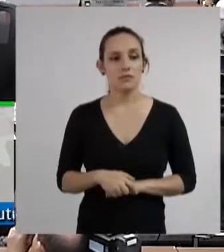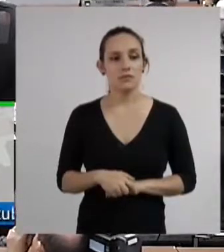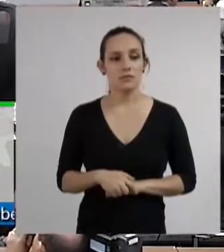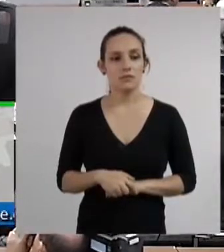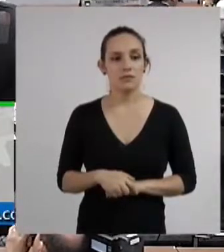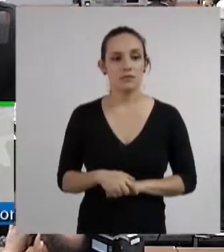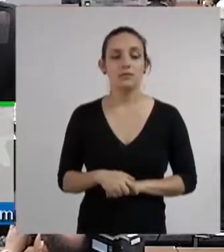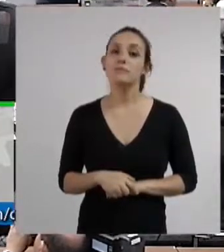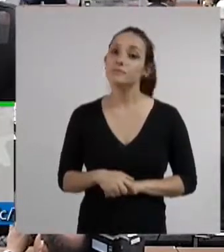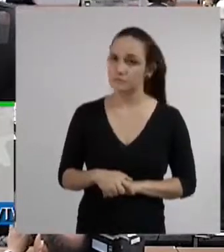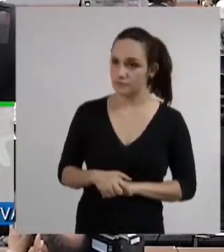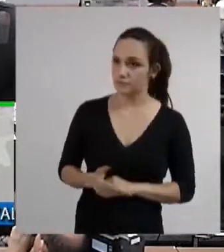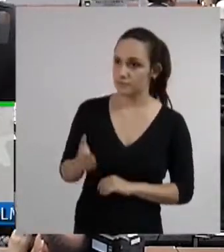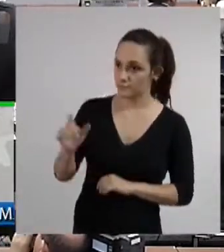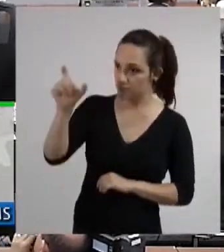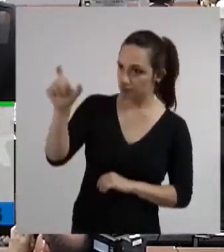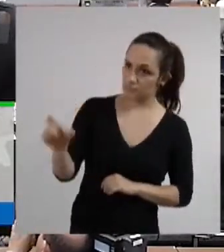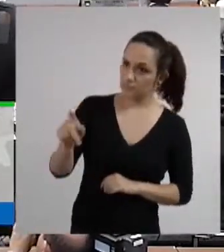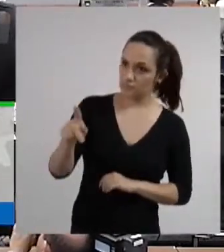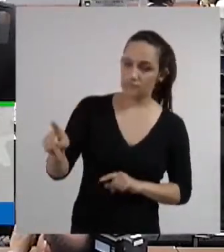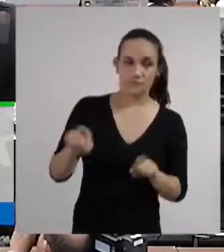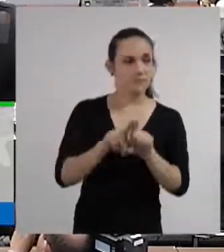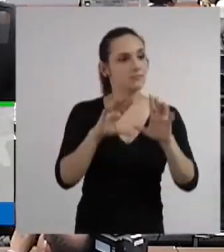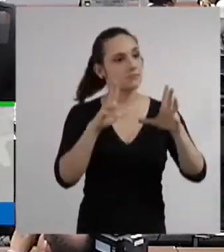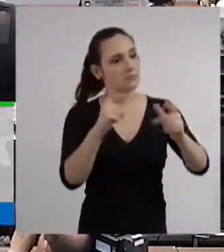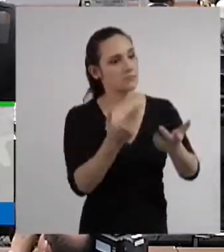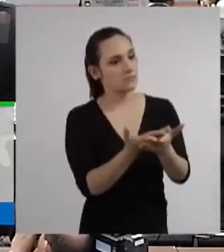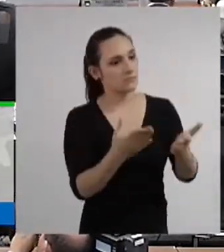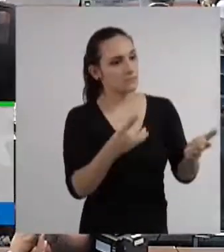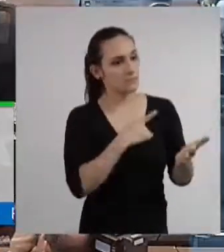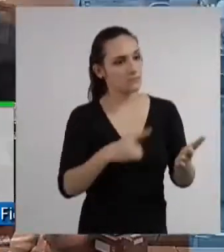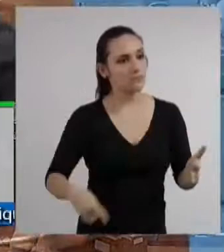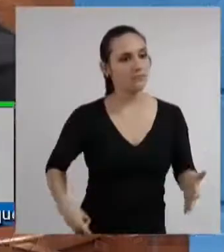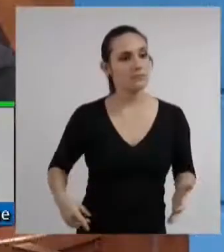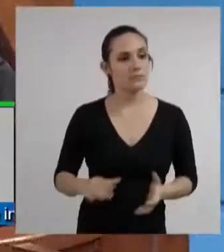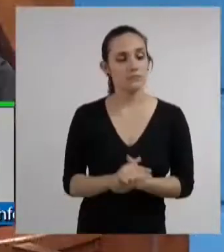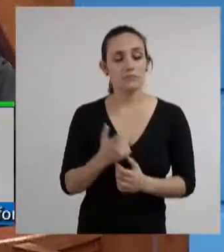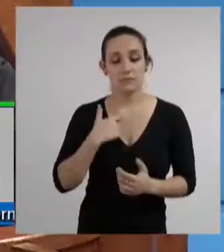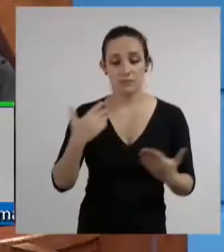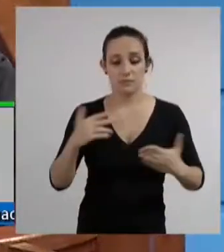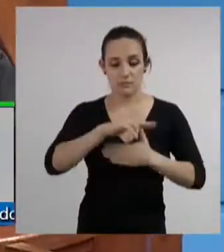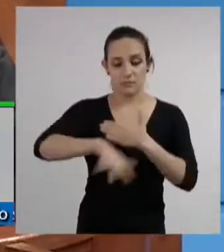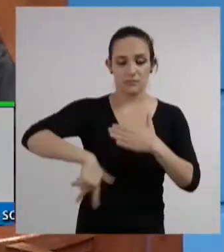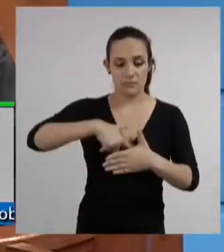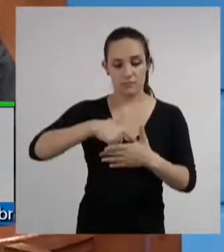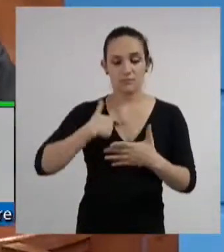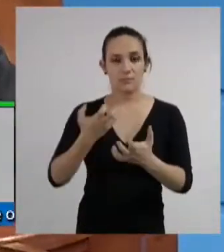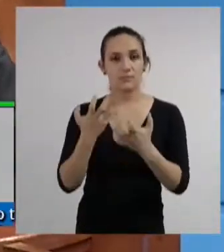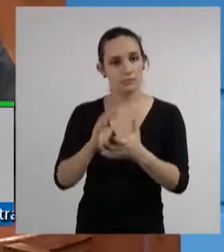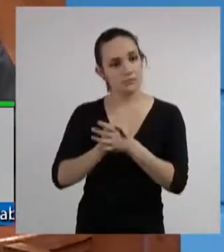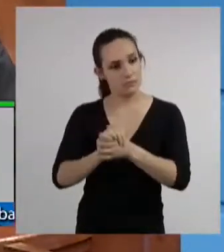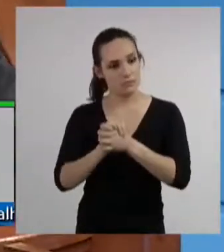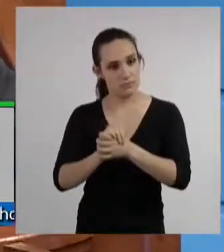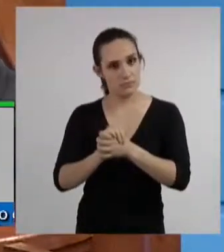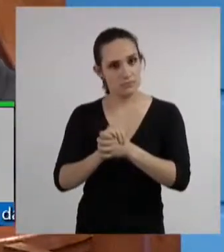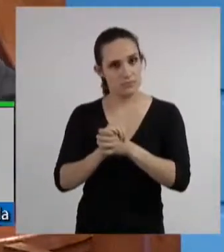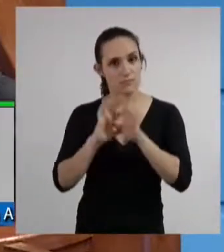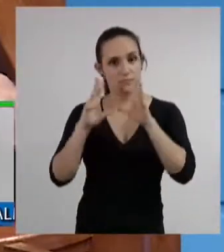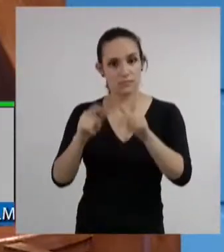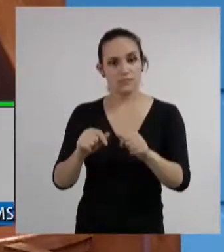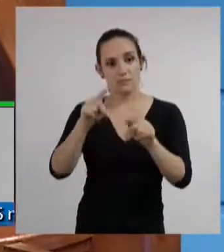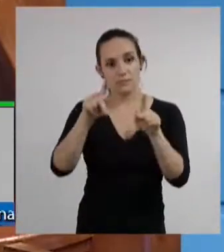Senhor presidente, senhoras e senhores parlamentares, eu venho a essa tribuna, quero cumprimentar todo o